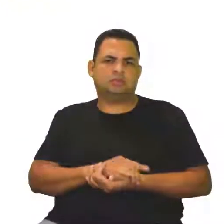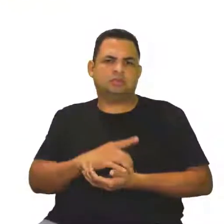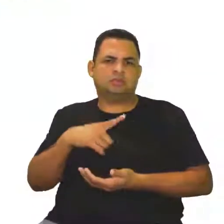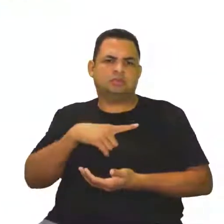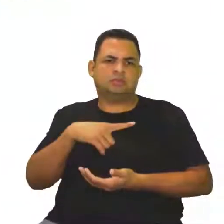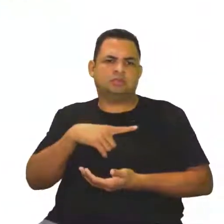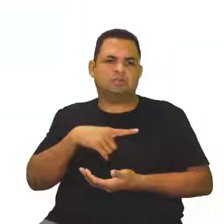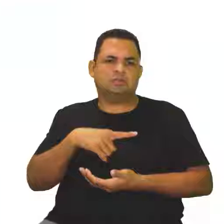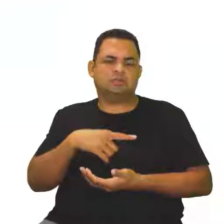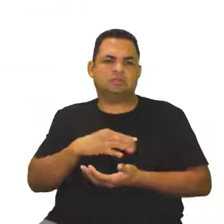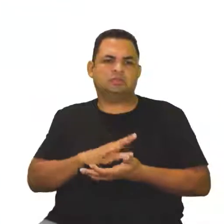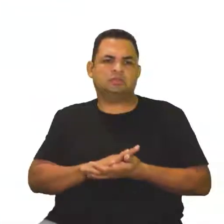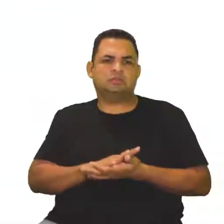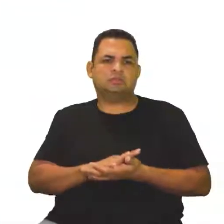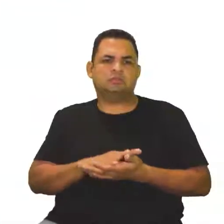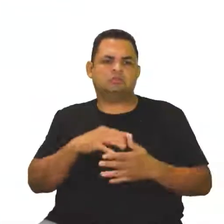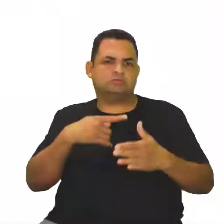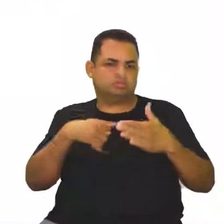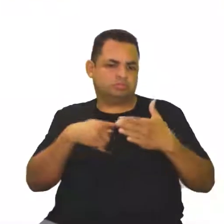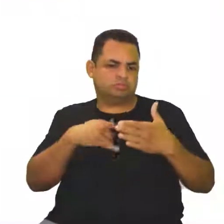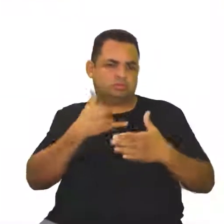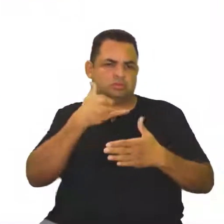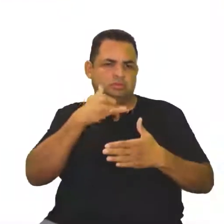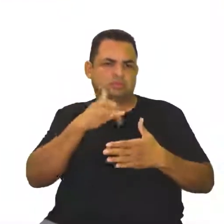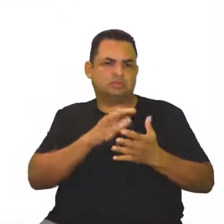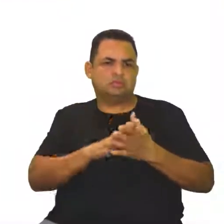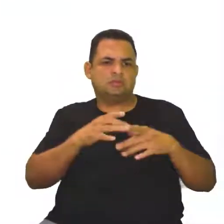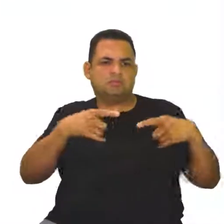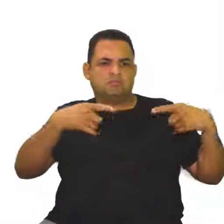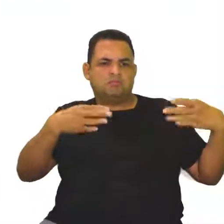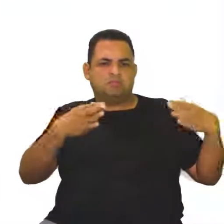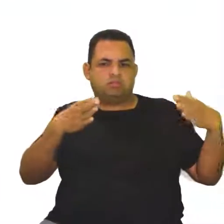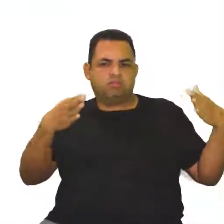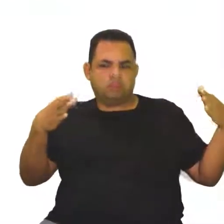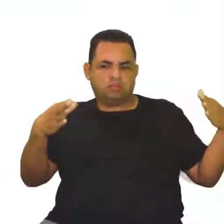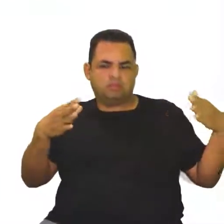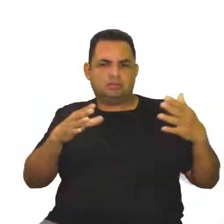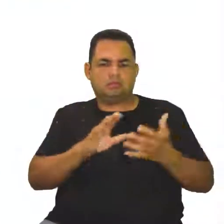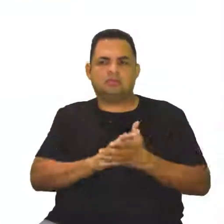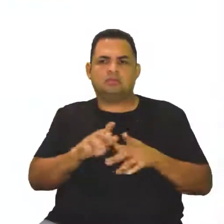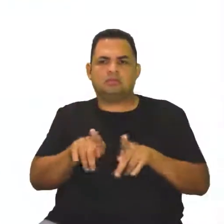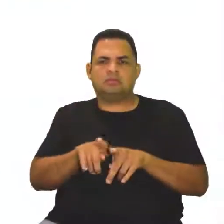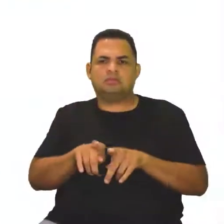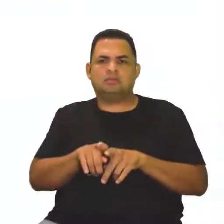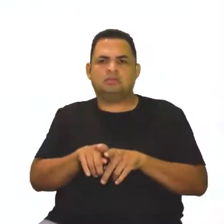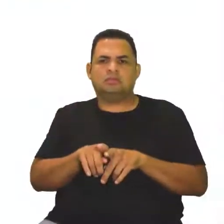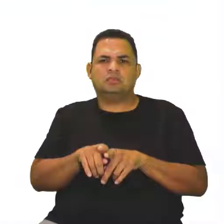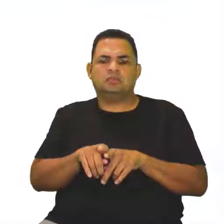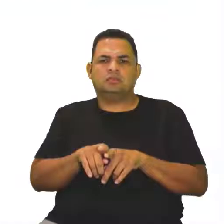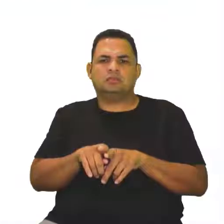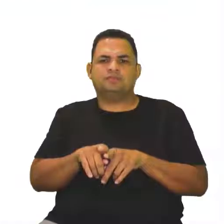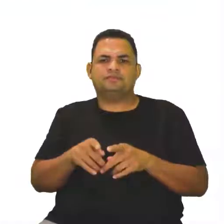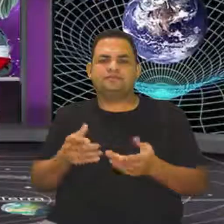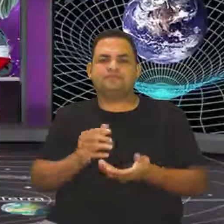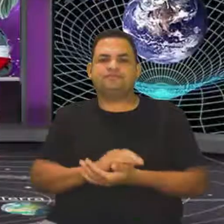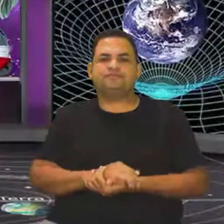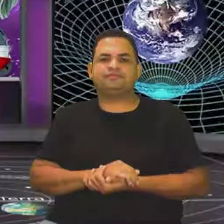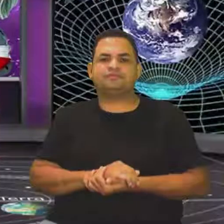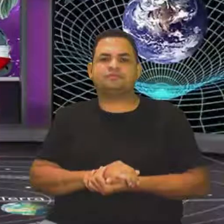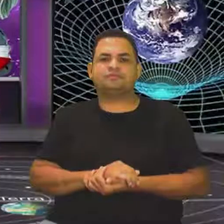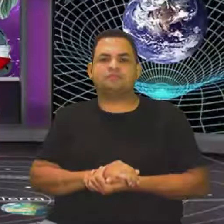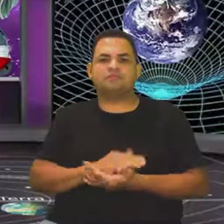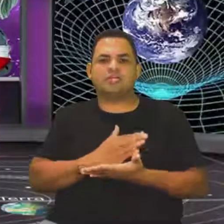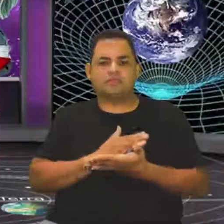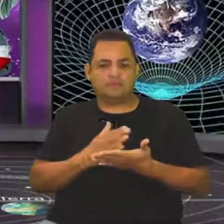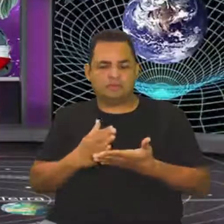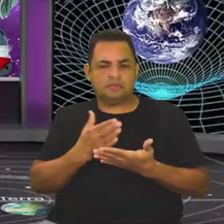temos geradores de energia enormes, né, pessoal? Motores aí também, tá bom? Galerinha, olha só, esse só foi o